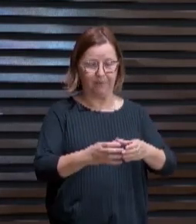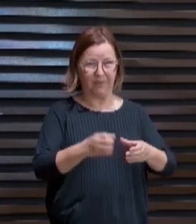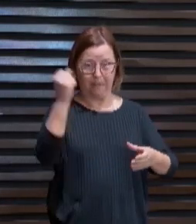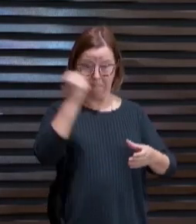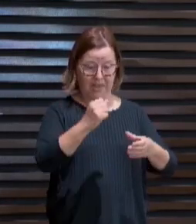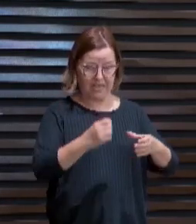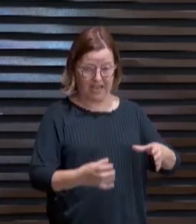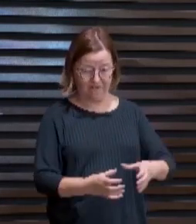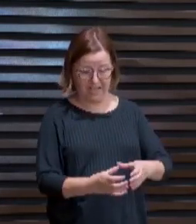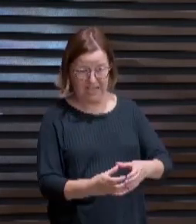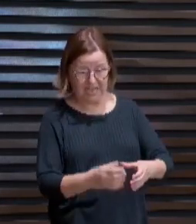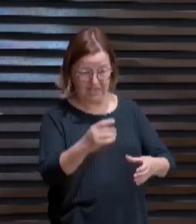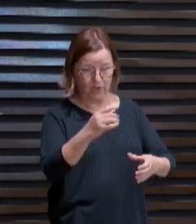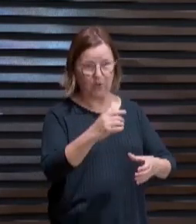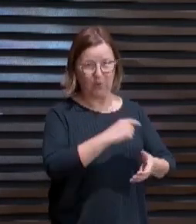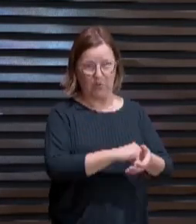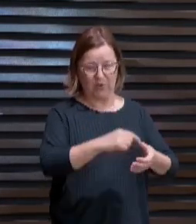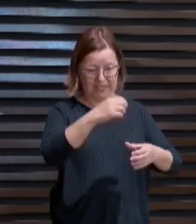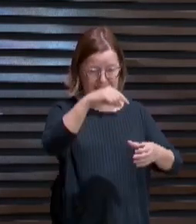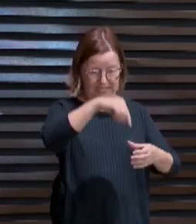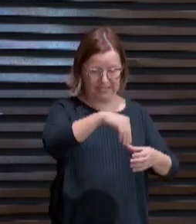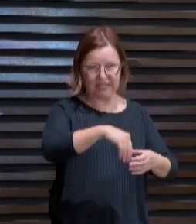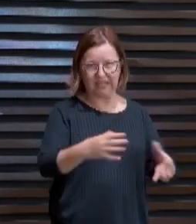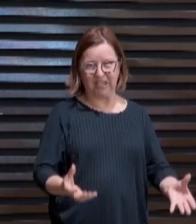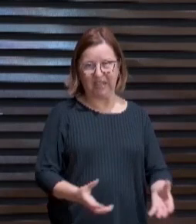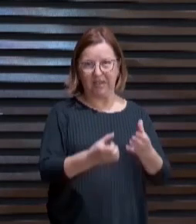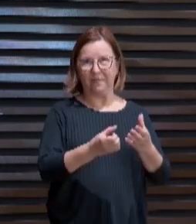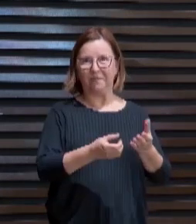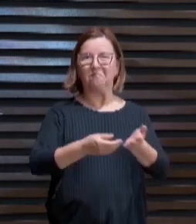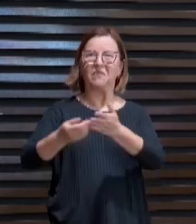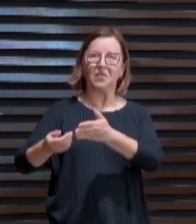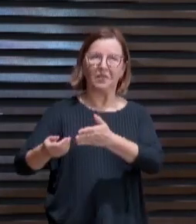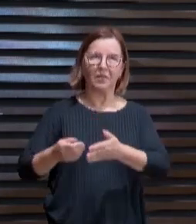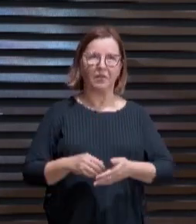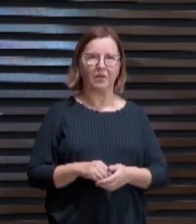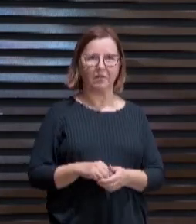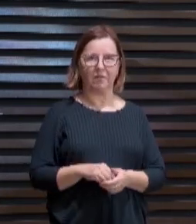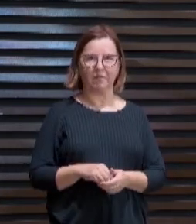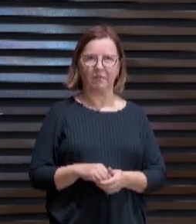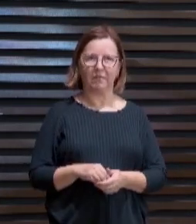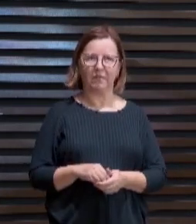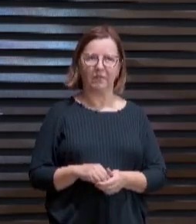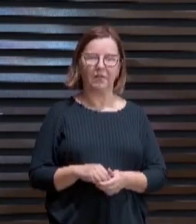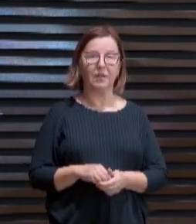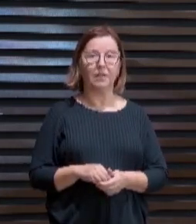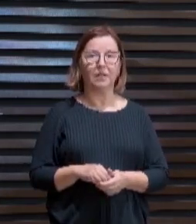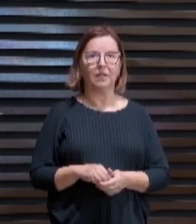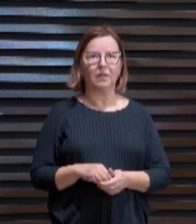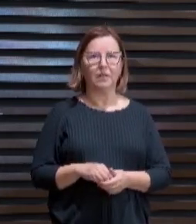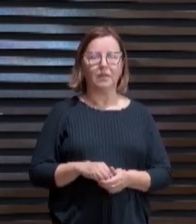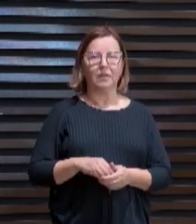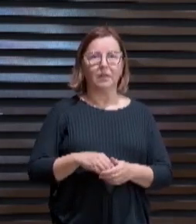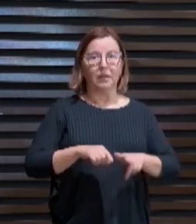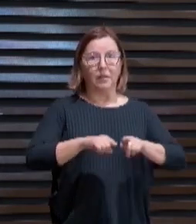Existem exemplares dessas Bíblias até hoje em museus na Europa, para que nunca se esqueçam, né? Mas não era só naquela